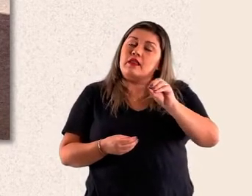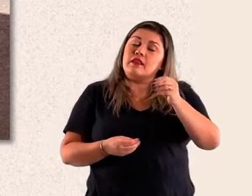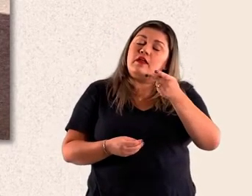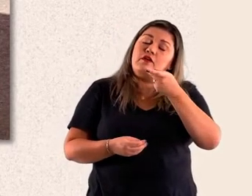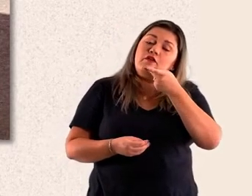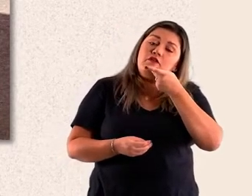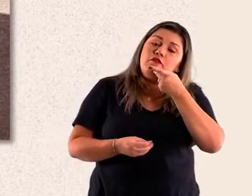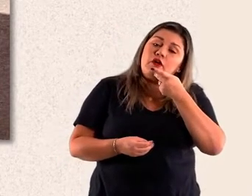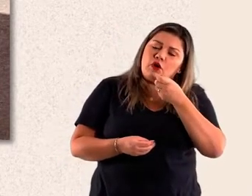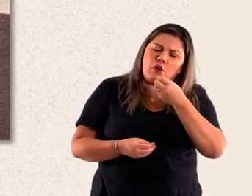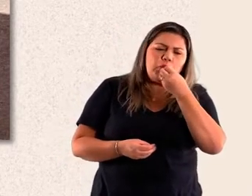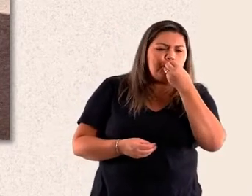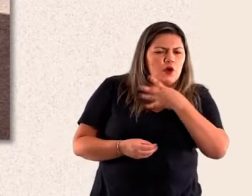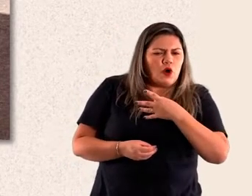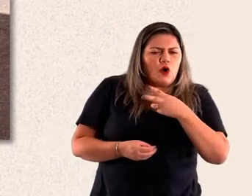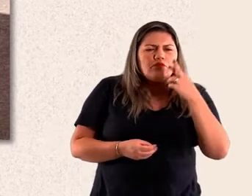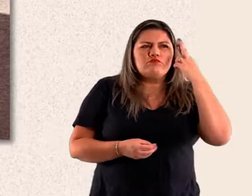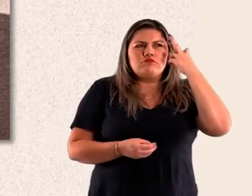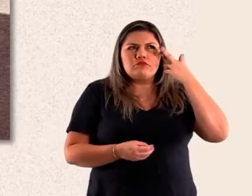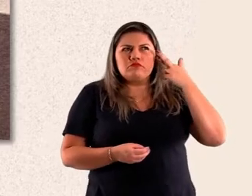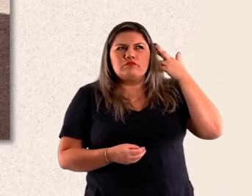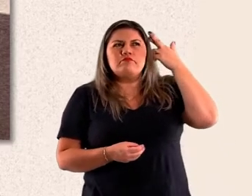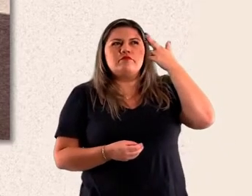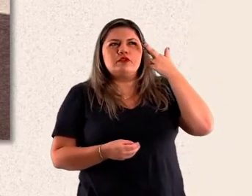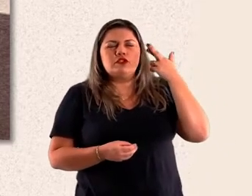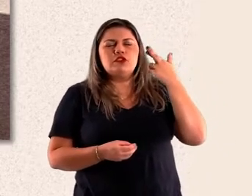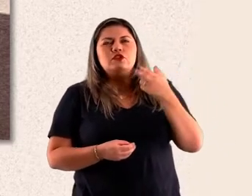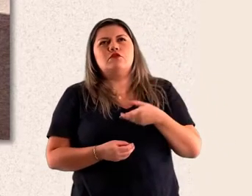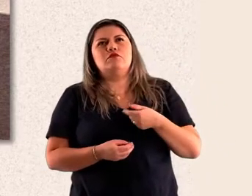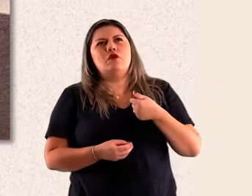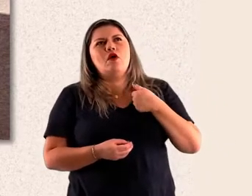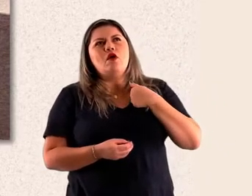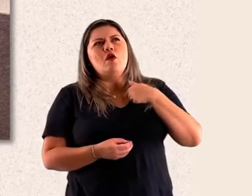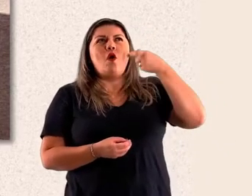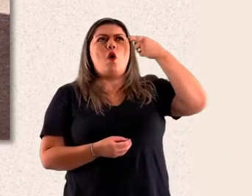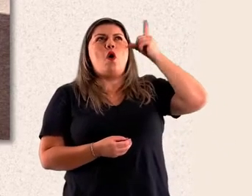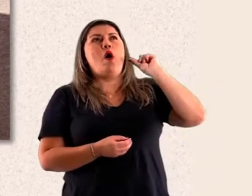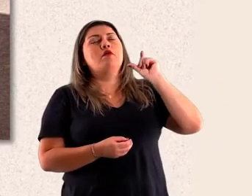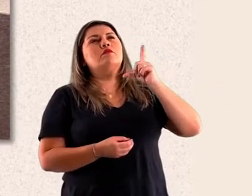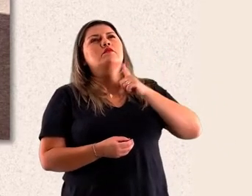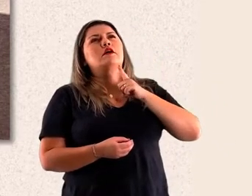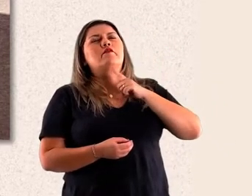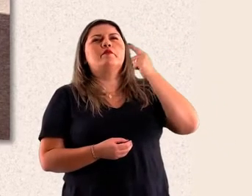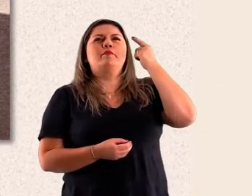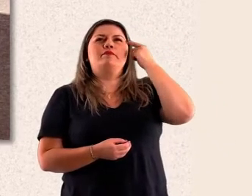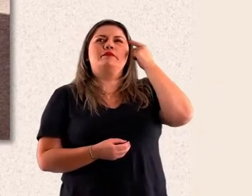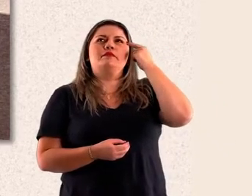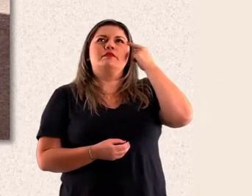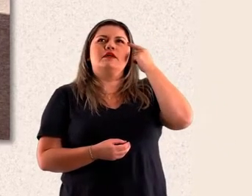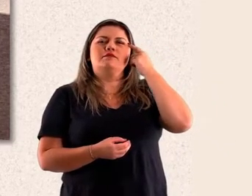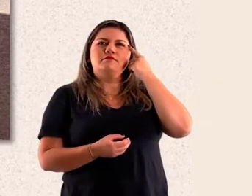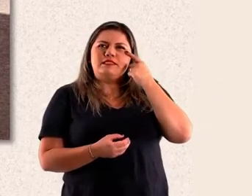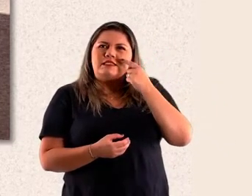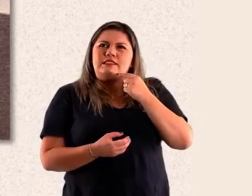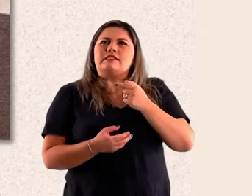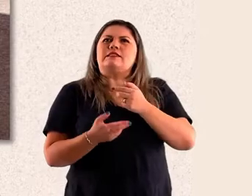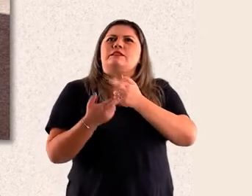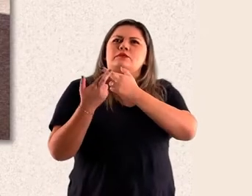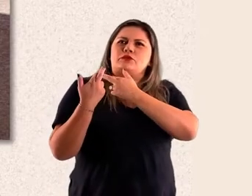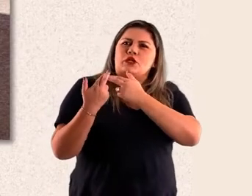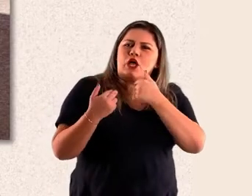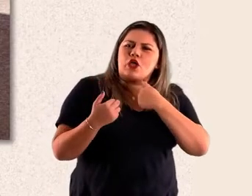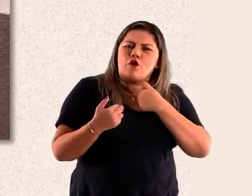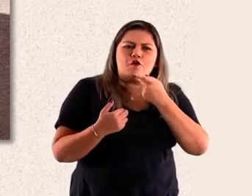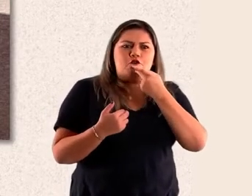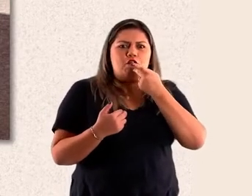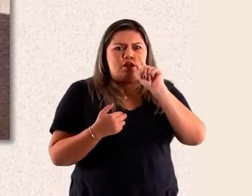refletir um pouco então ontem eu falei nossa mas que responsabilidade falar depois do amyr klink né é que